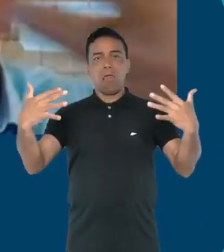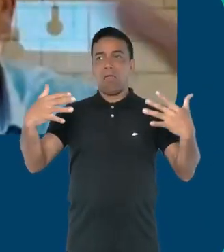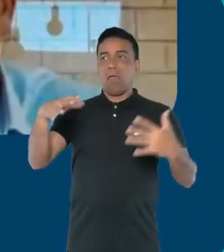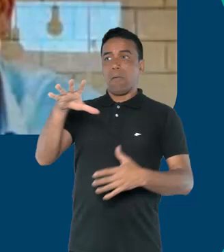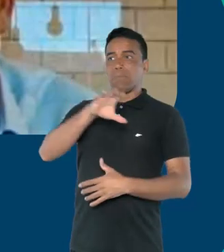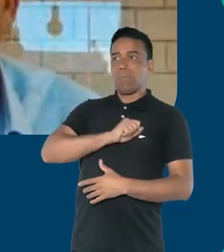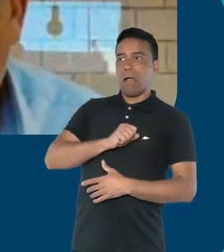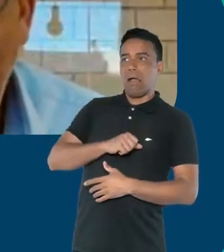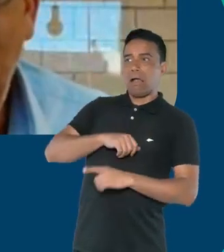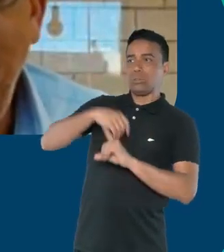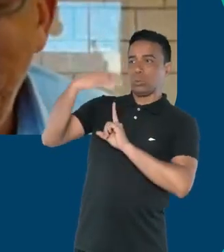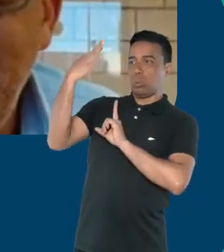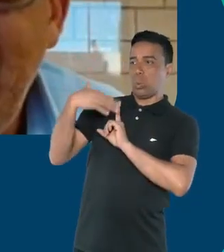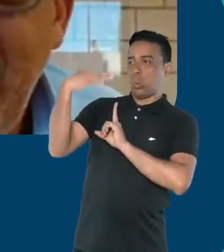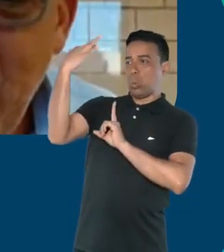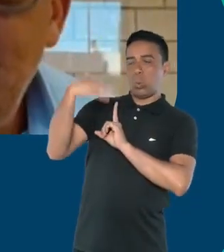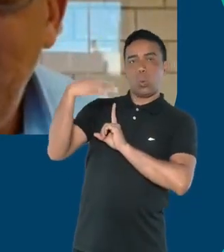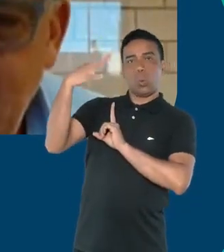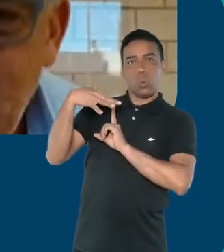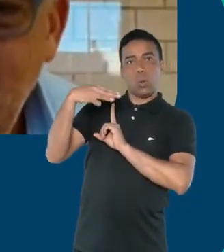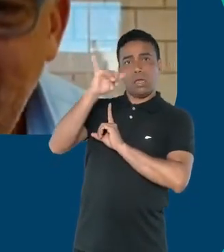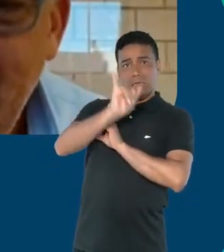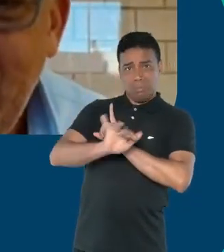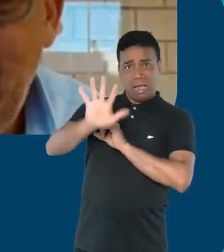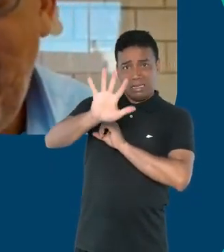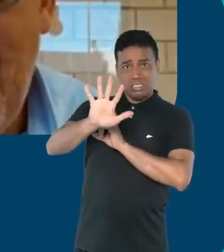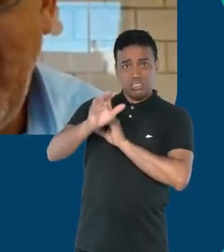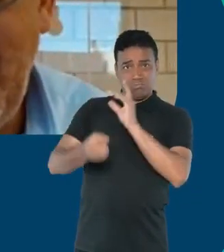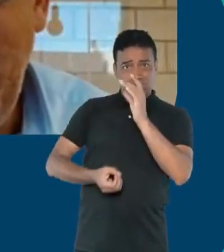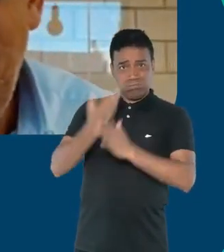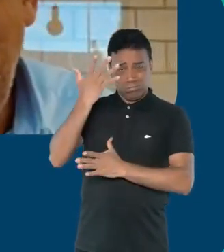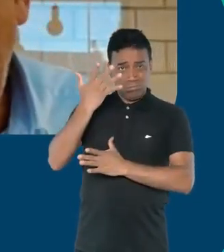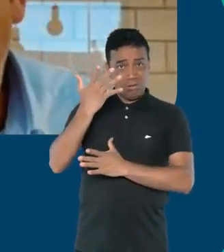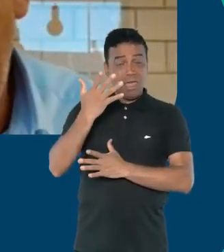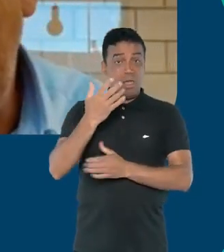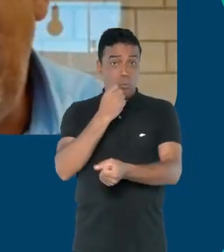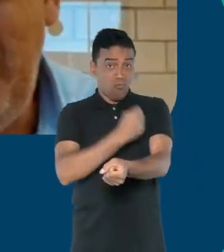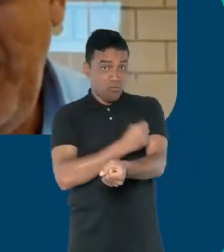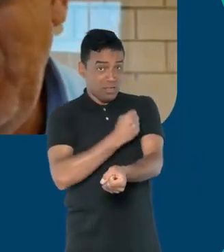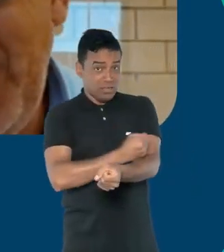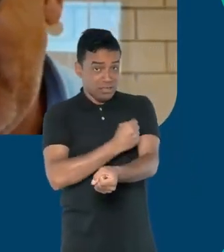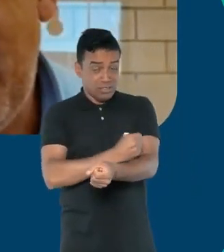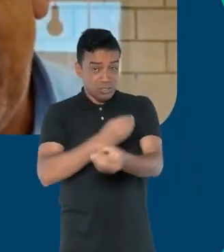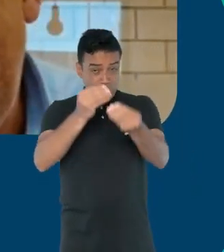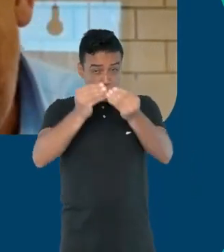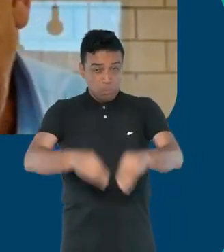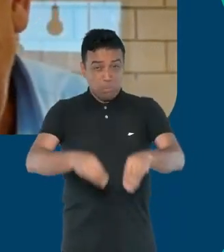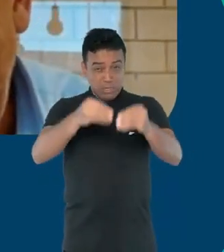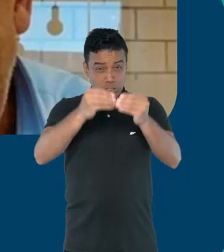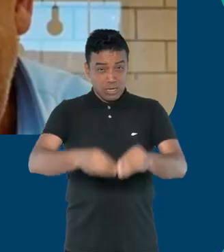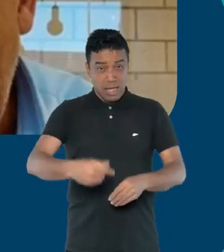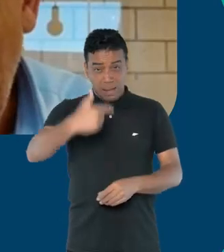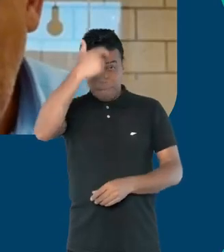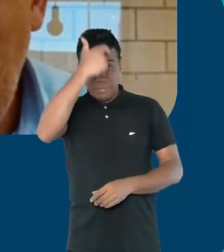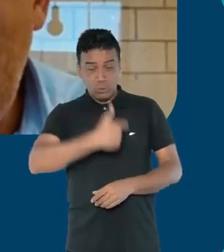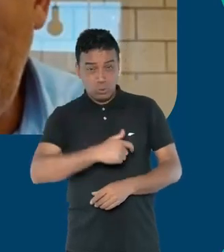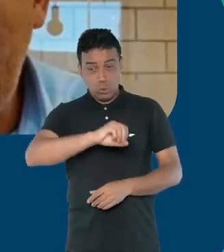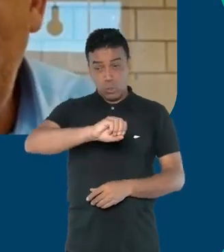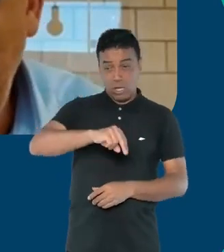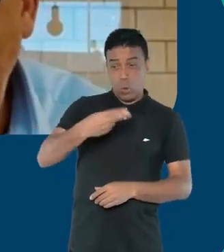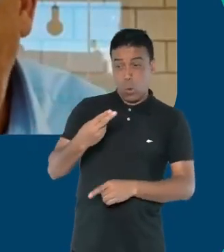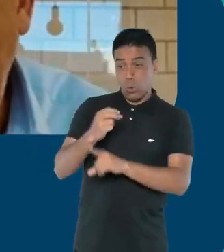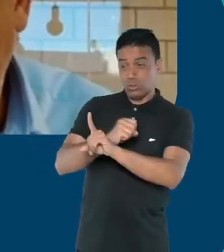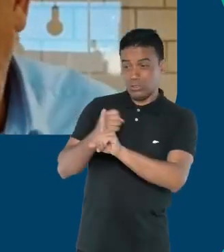de eu construir uma imagem, isso é um vício que pode prejudicar o indivíduo e a sociedade, ou